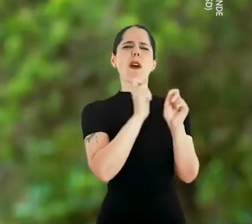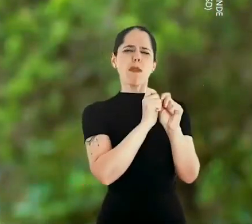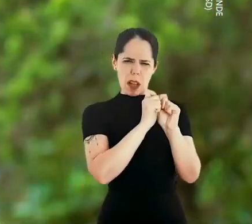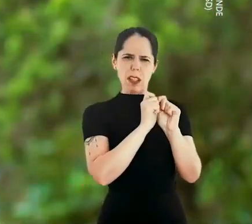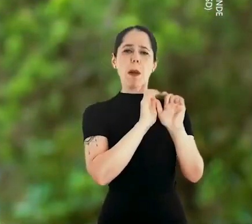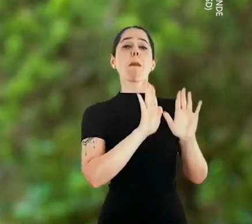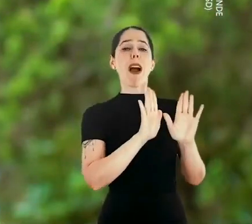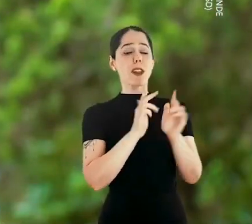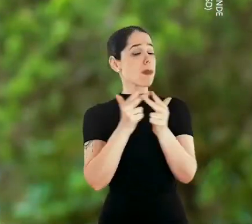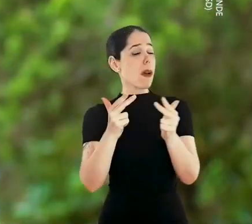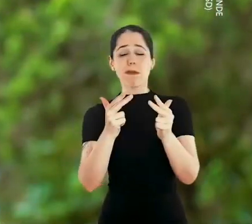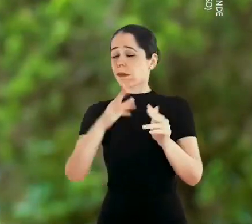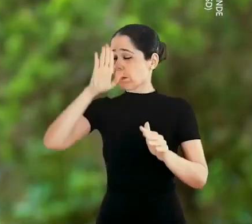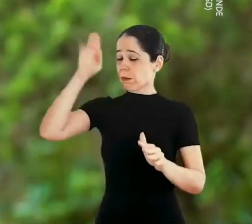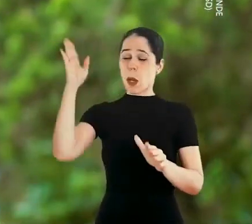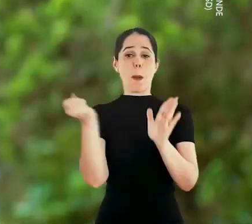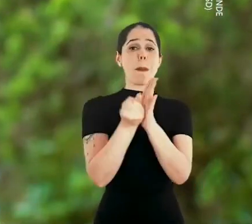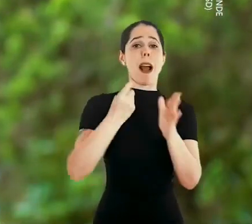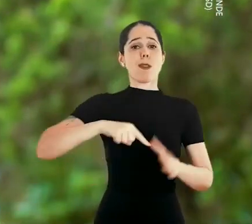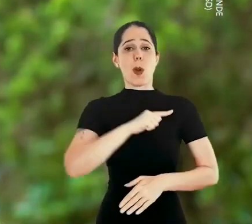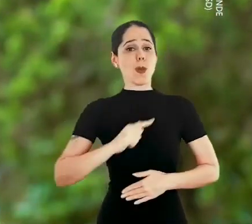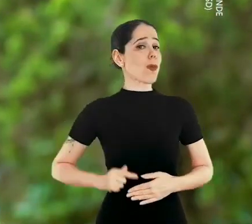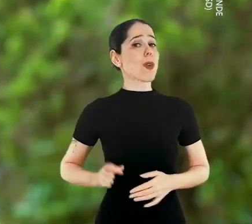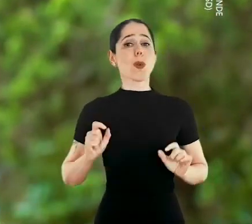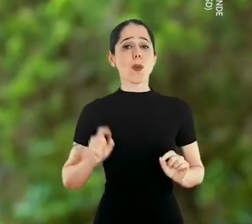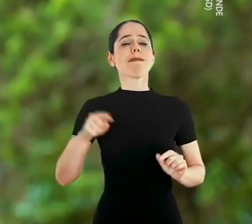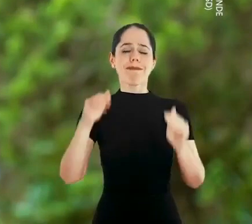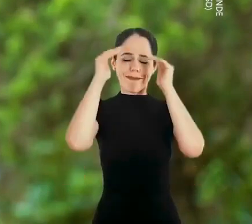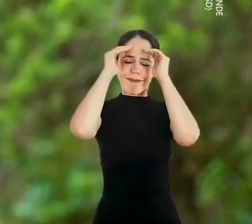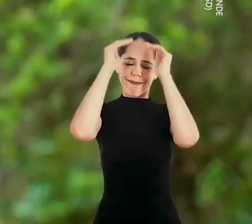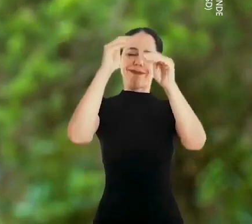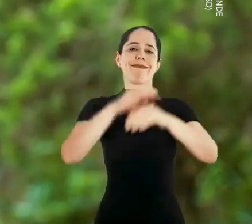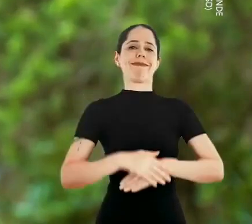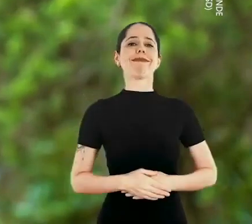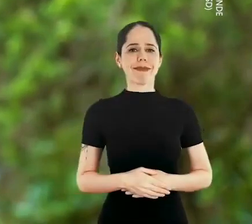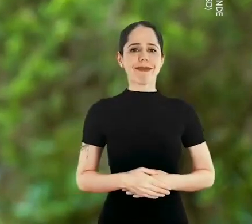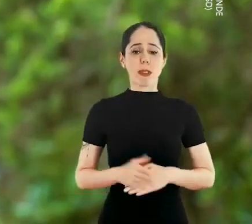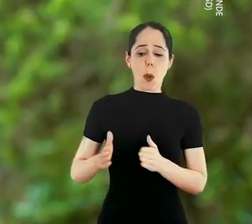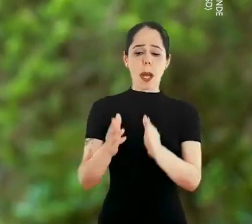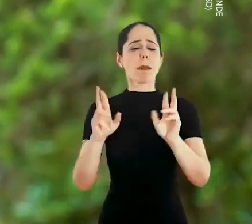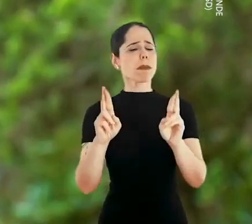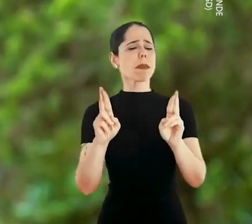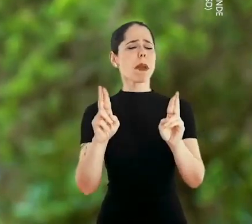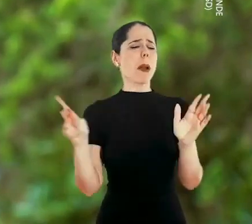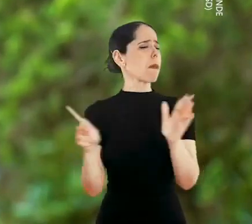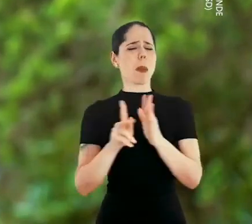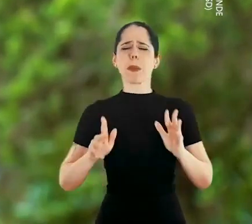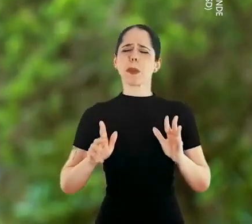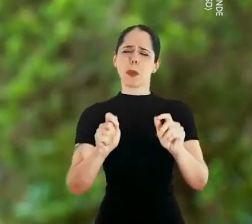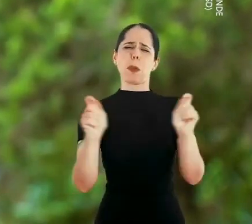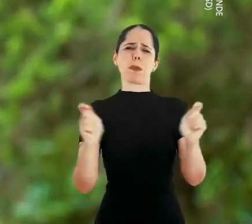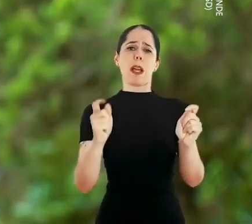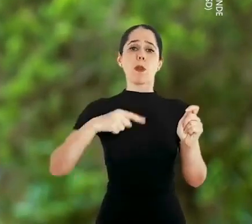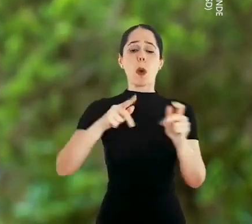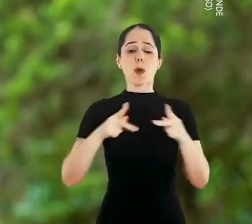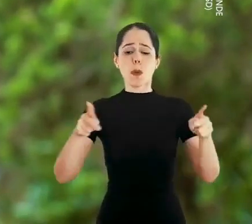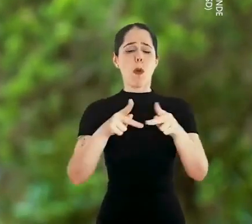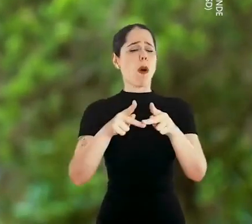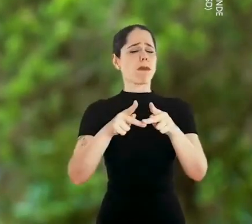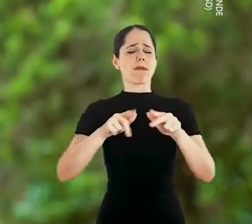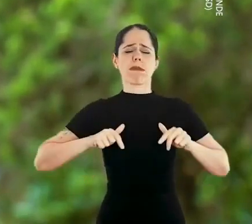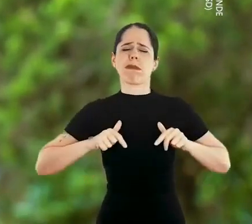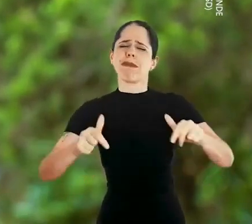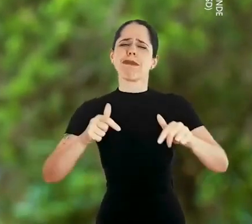nós fizemos, um dos nossos maiores legados de governo é o respeito. O caminho da esperança é pra todos. A nossa